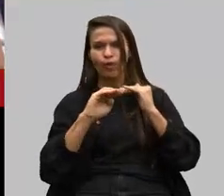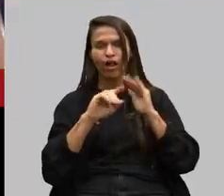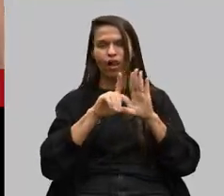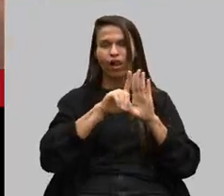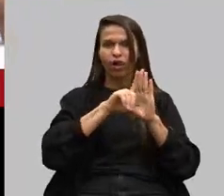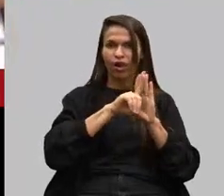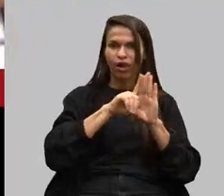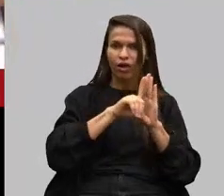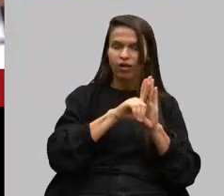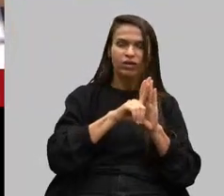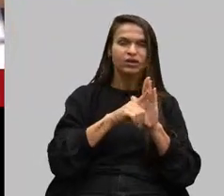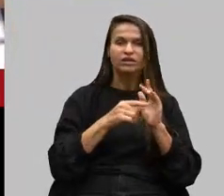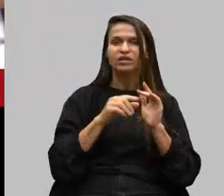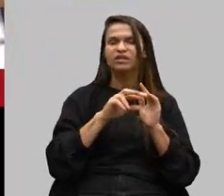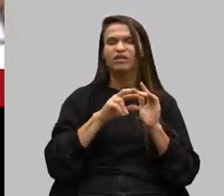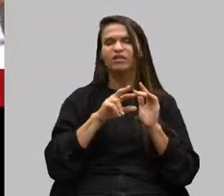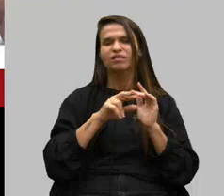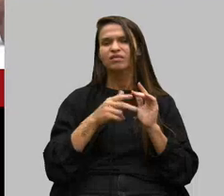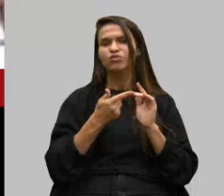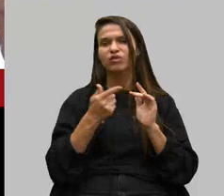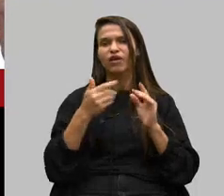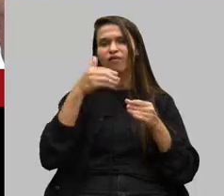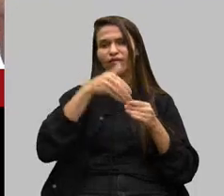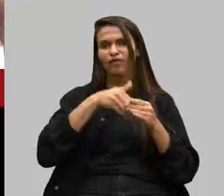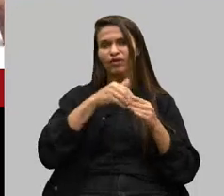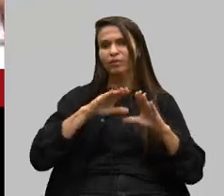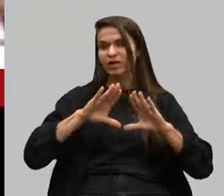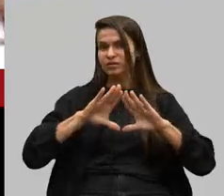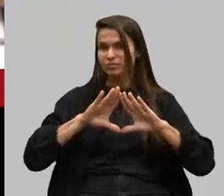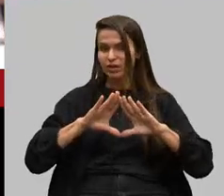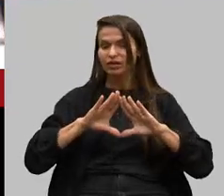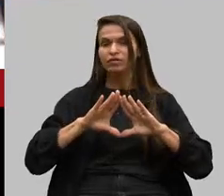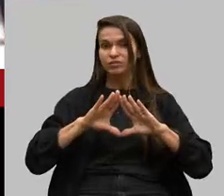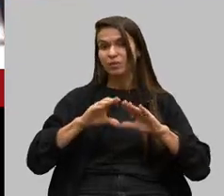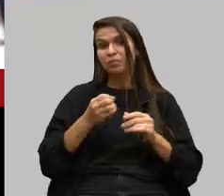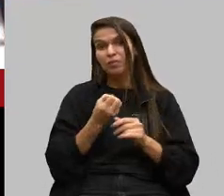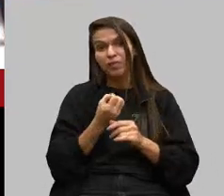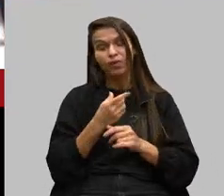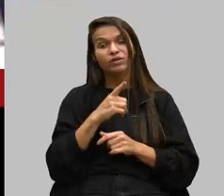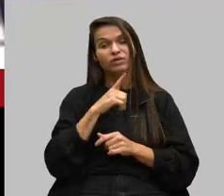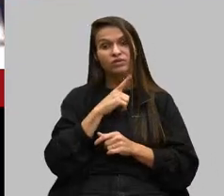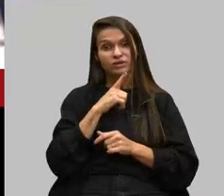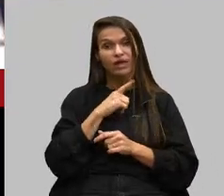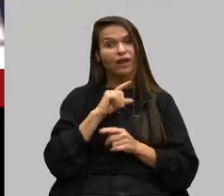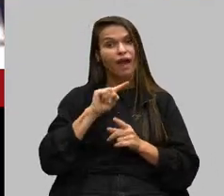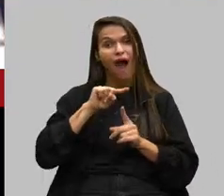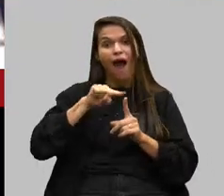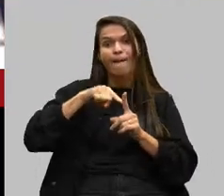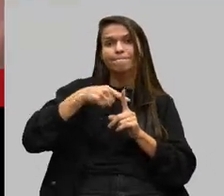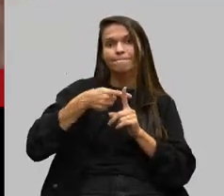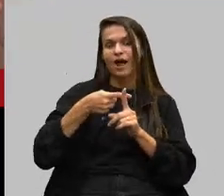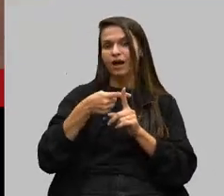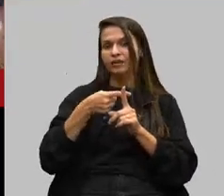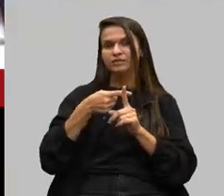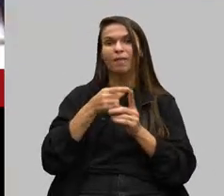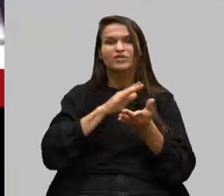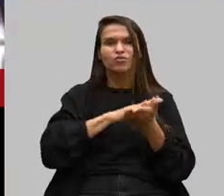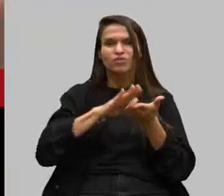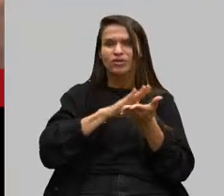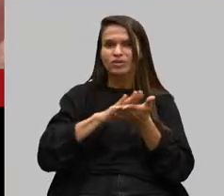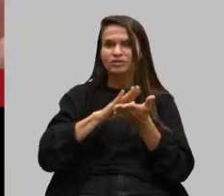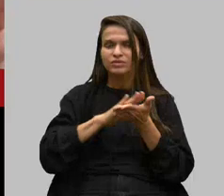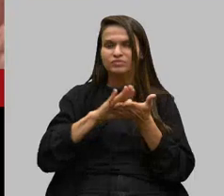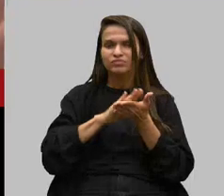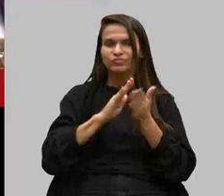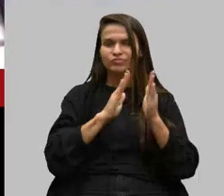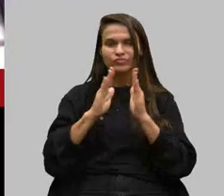sua pasta que não foi votada pela Assembleia Legislativa então que bom que tem algo a mais mas o senhor Gastou todo o seu tempo de